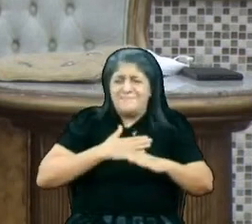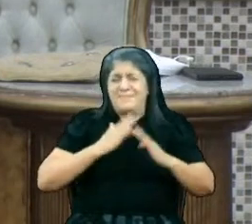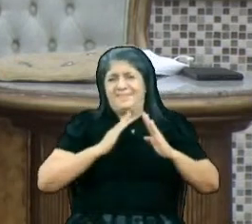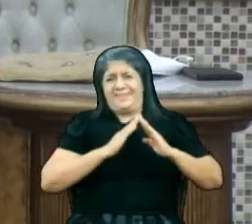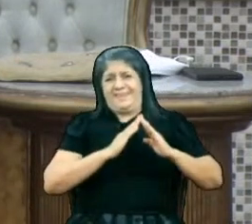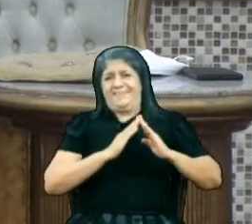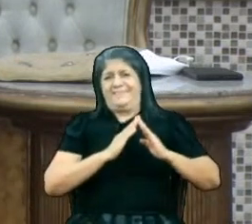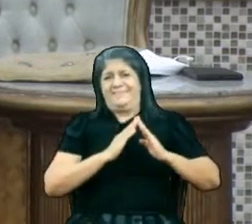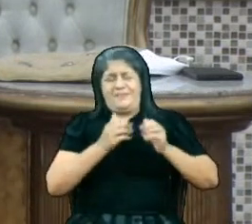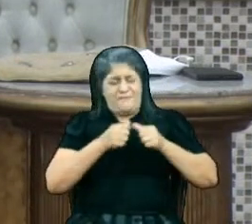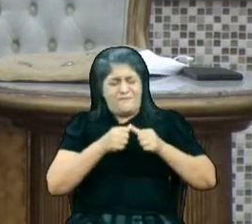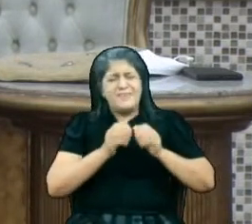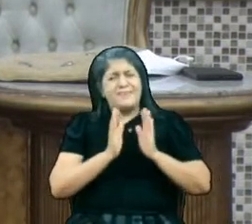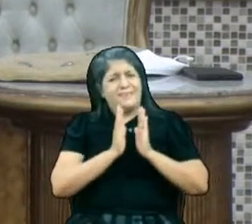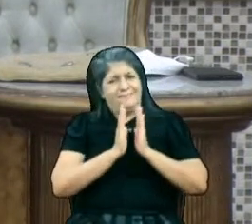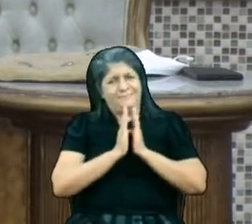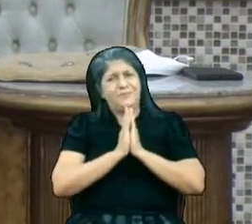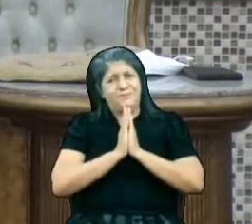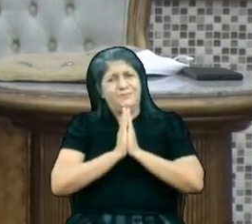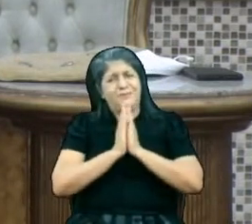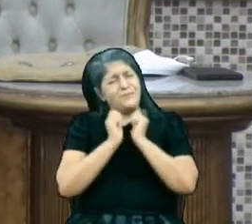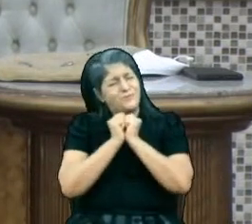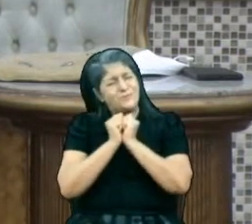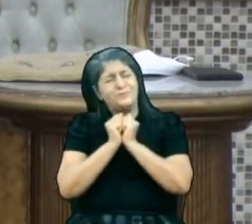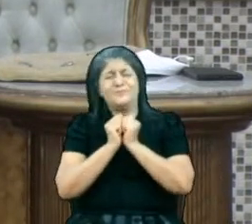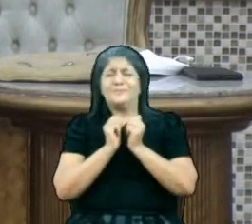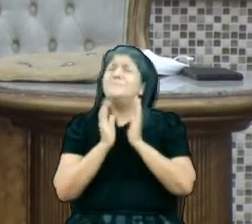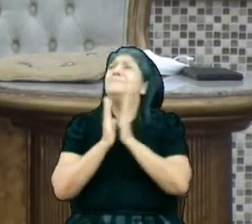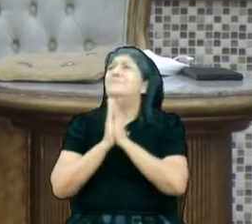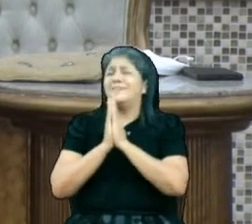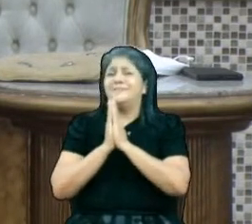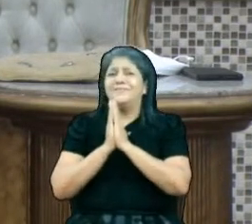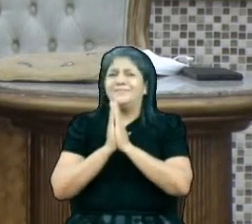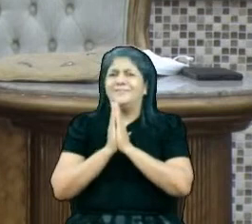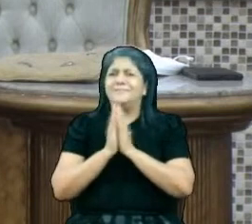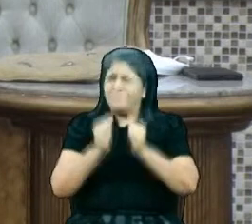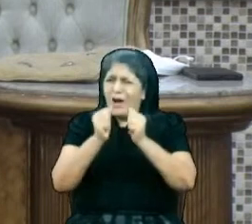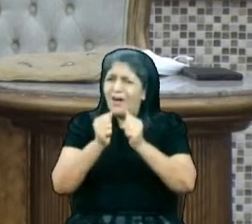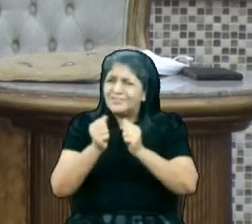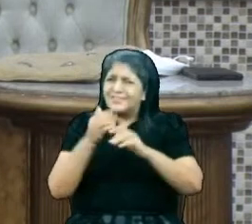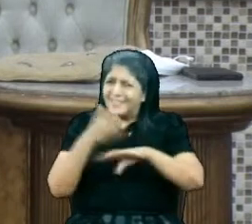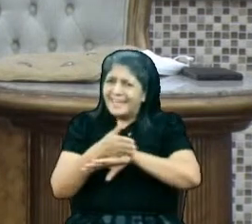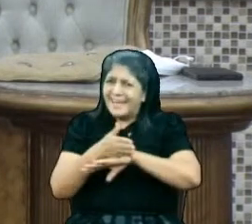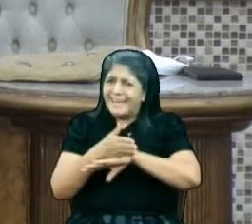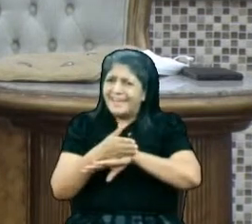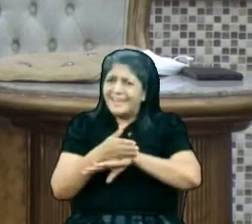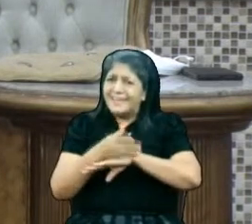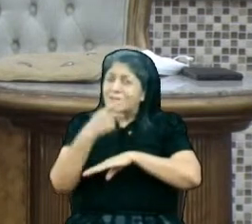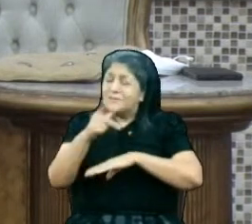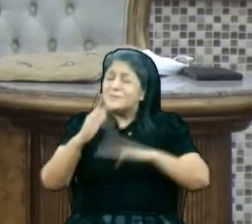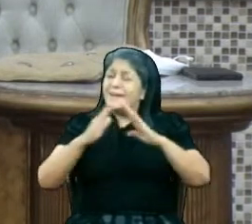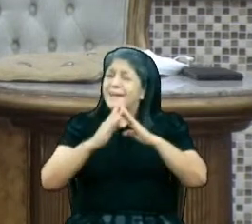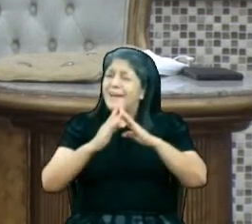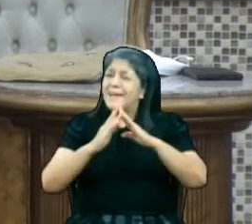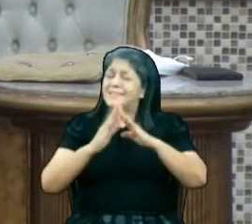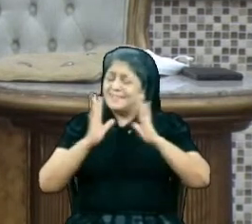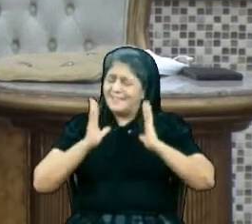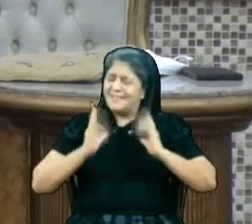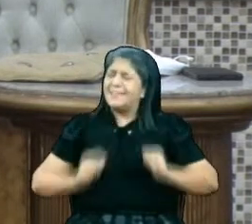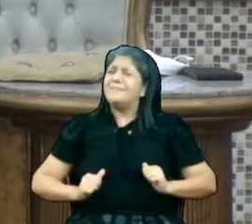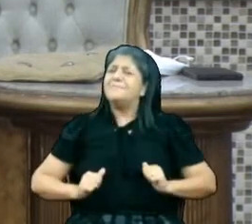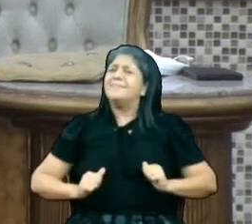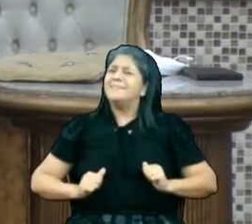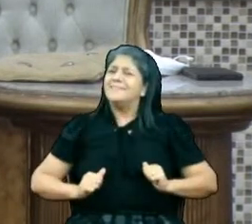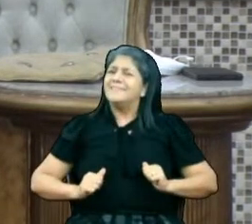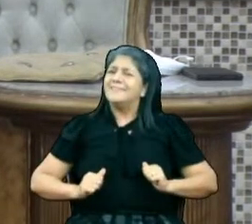não é só que não pode ser um objeto decoração um livro A mais não não não isso aqui é